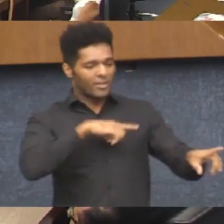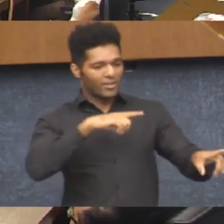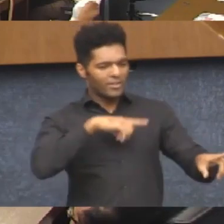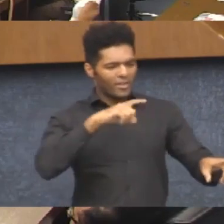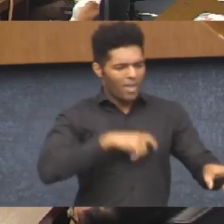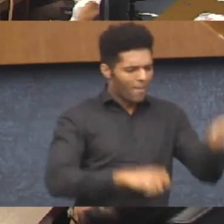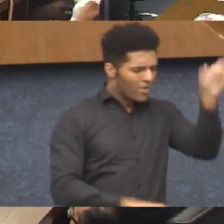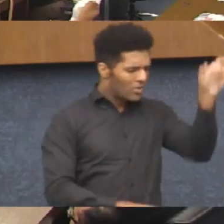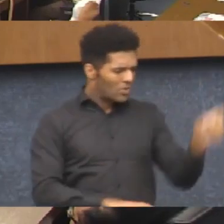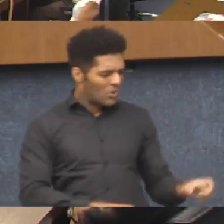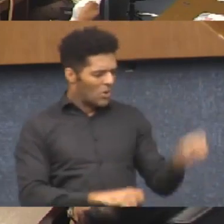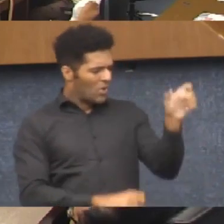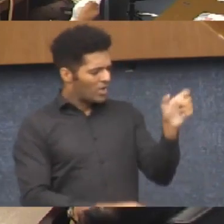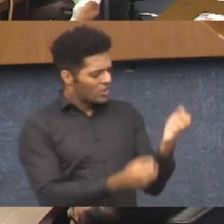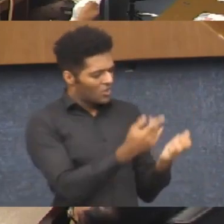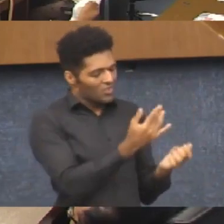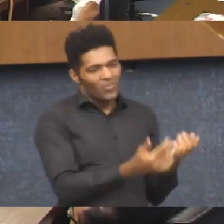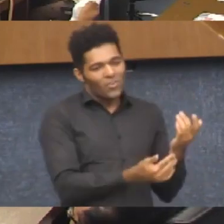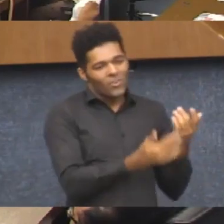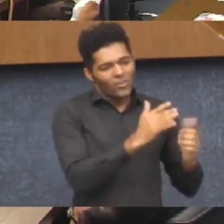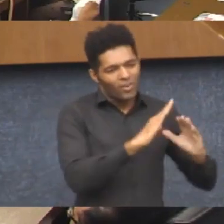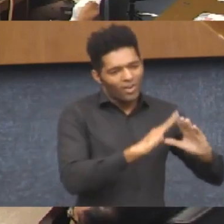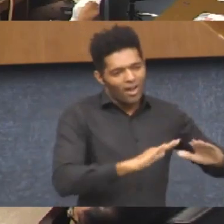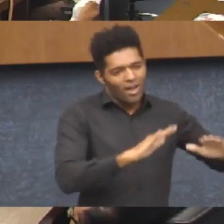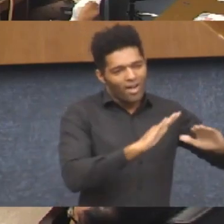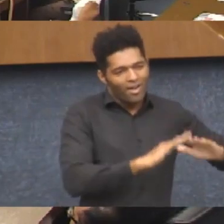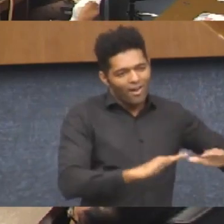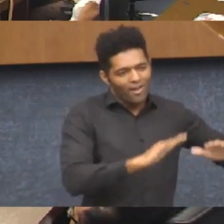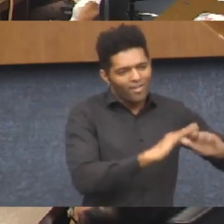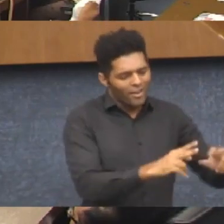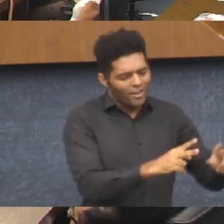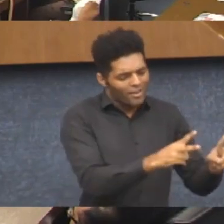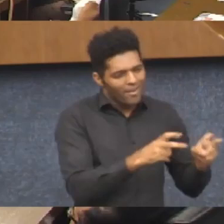fogo sereno, que nem